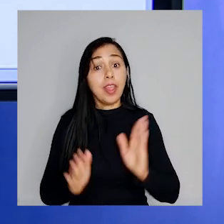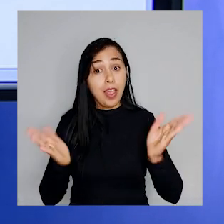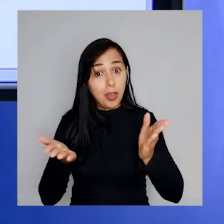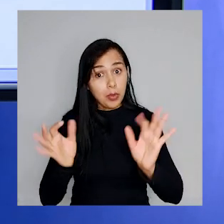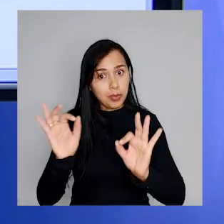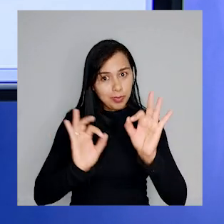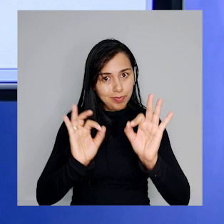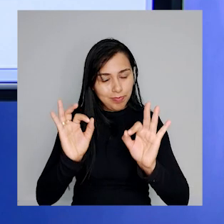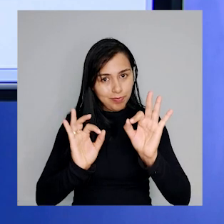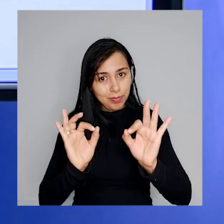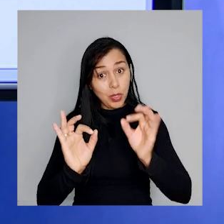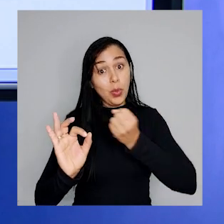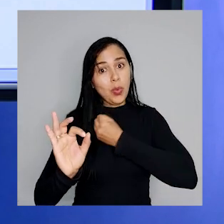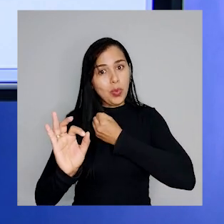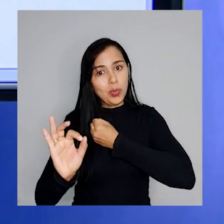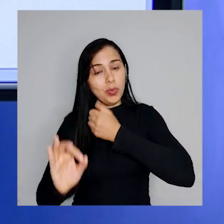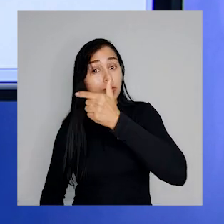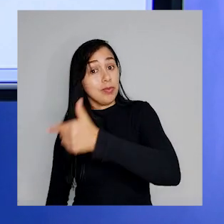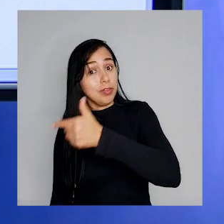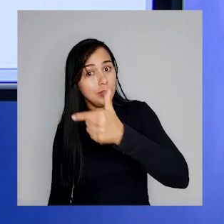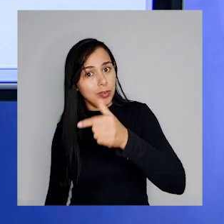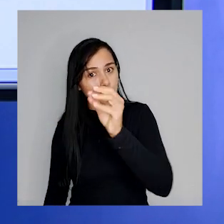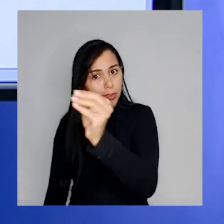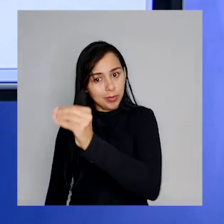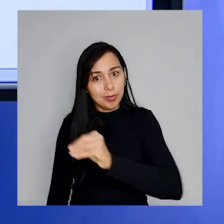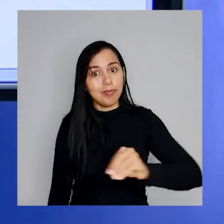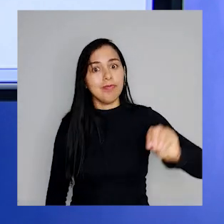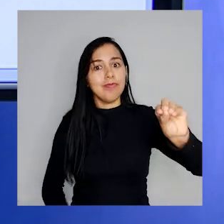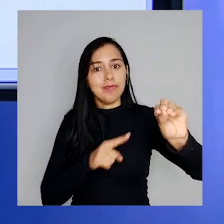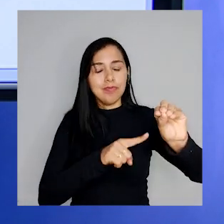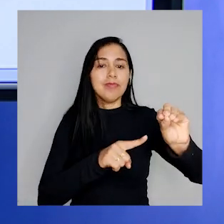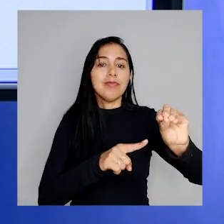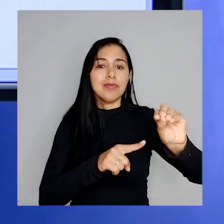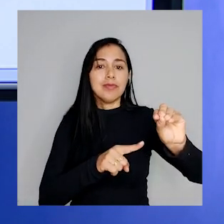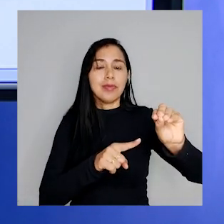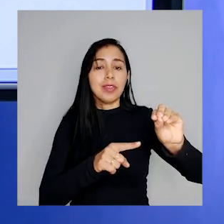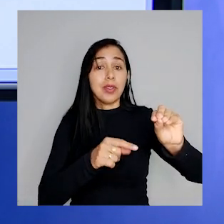55. Vamos passar esse 22 para o outro lado.